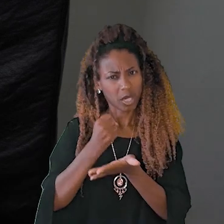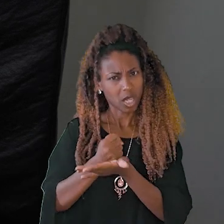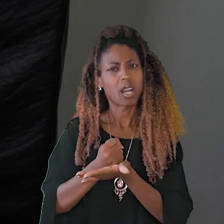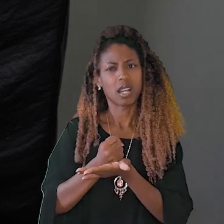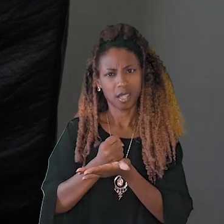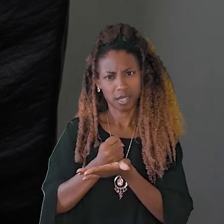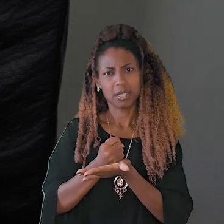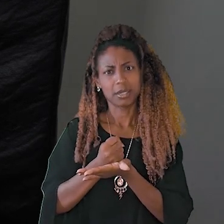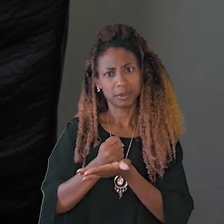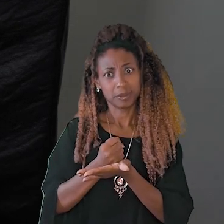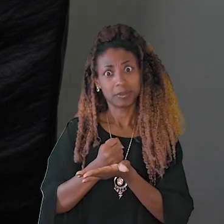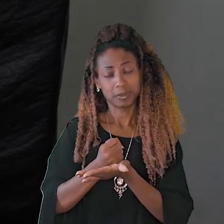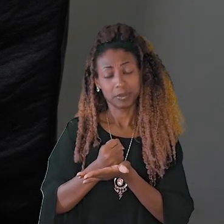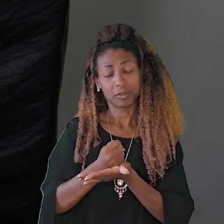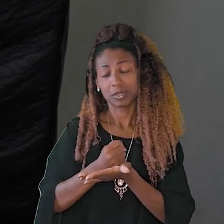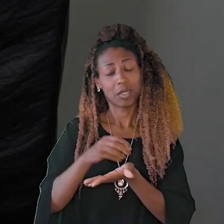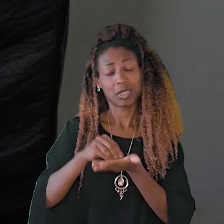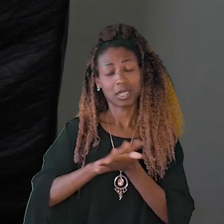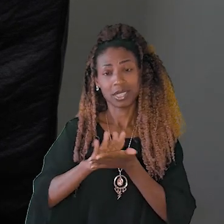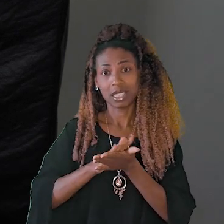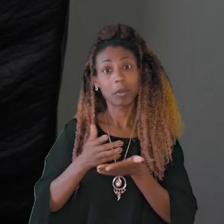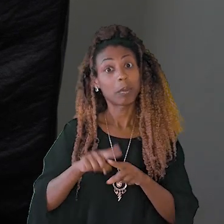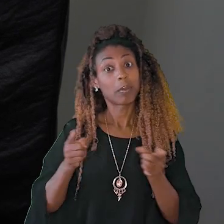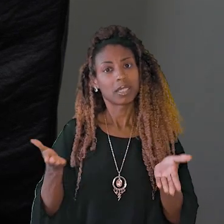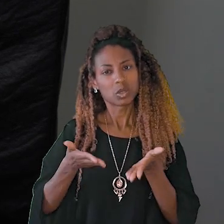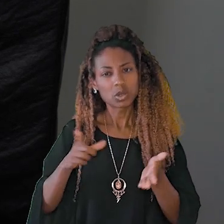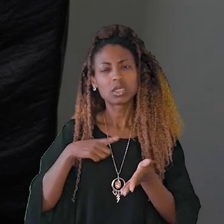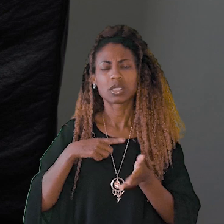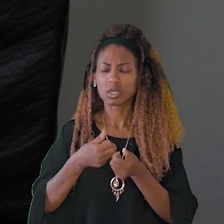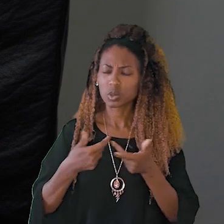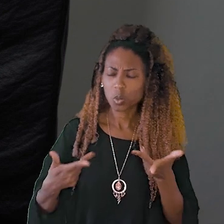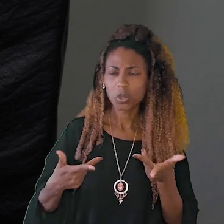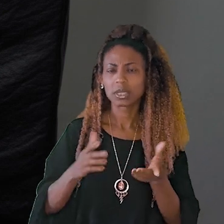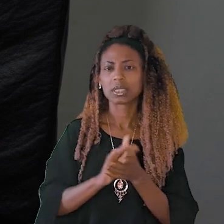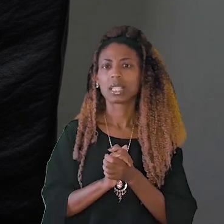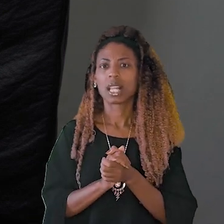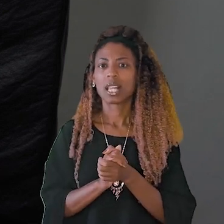nada em casa, nem eu nem meu irmão, mas eu sempre gostei de ter minhas coisas, né? Chegou um tempo da